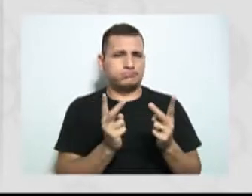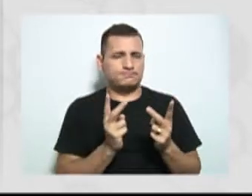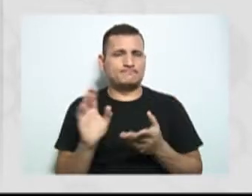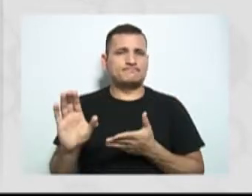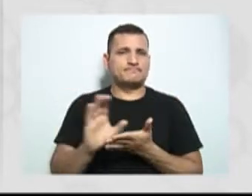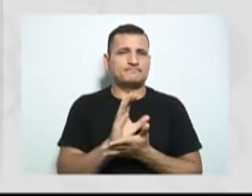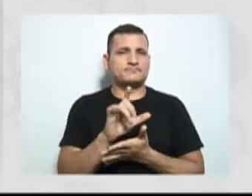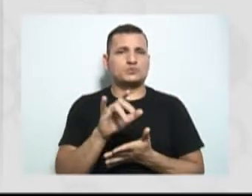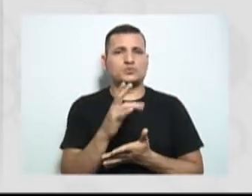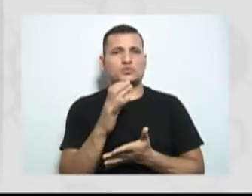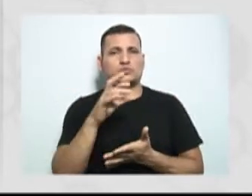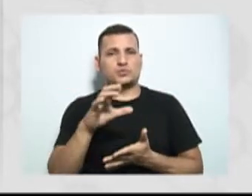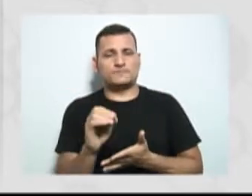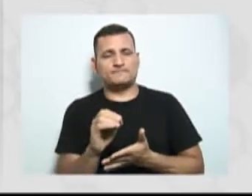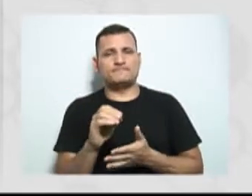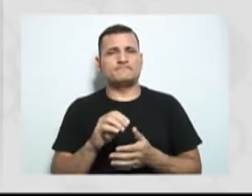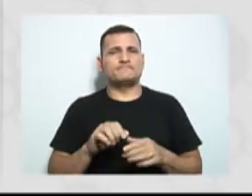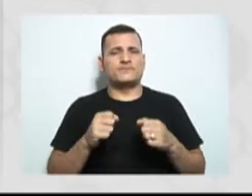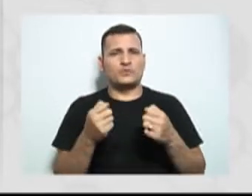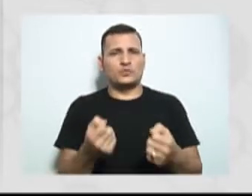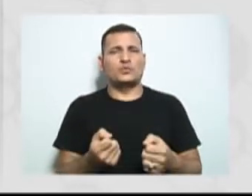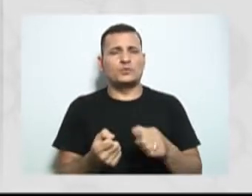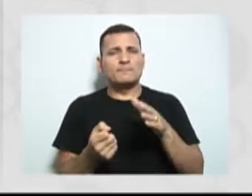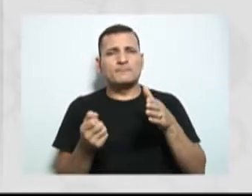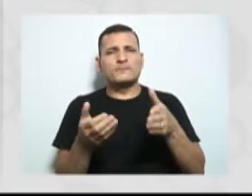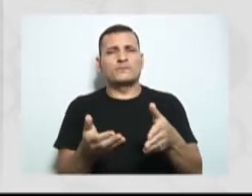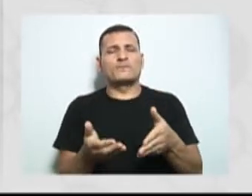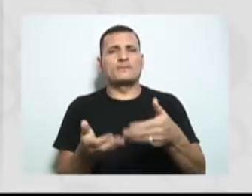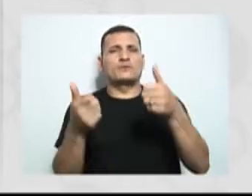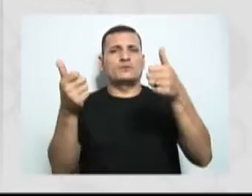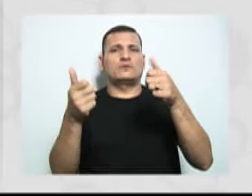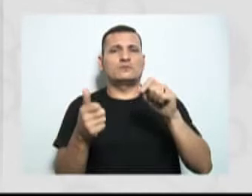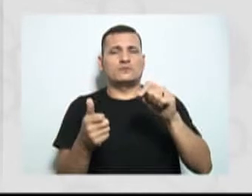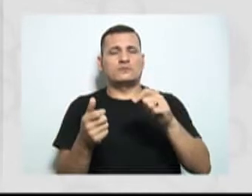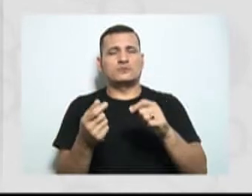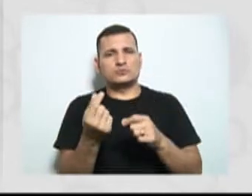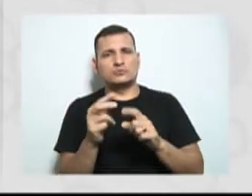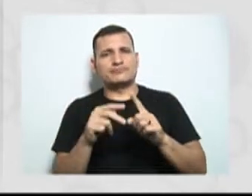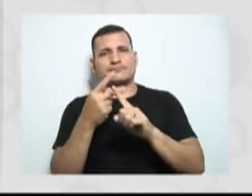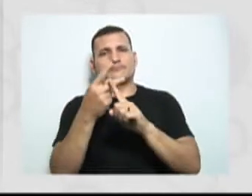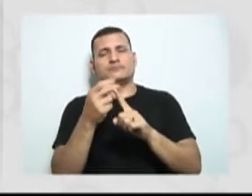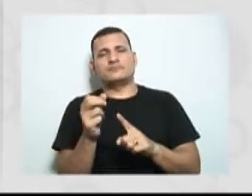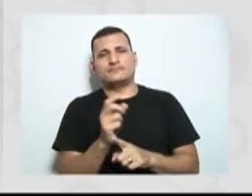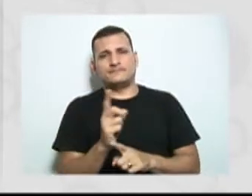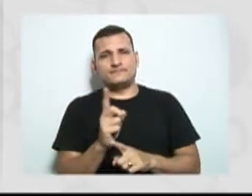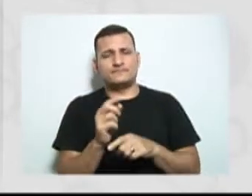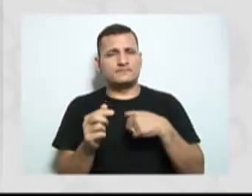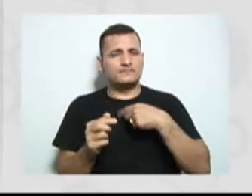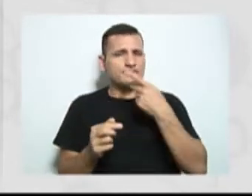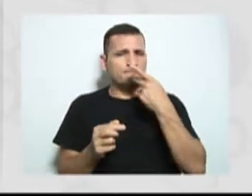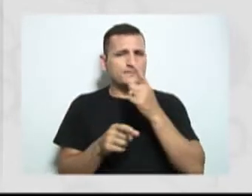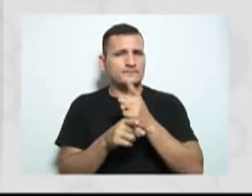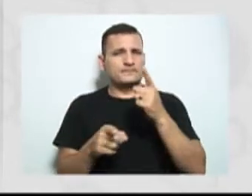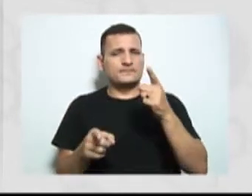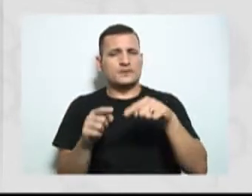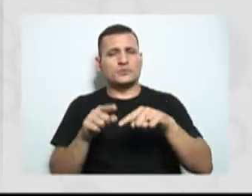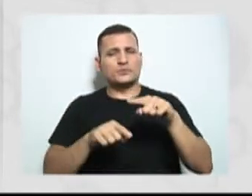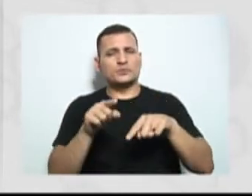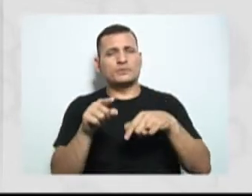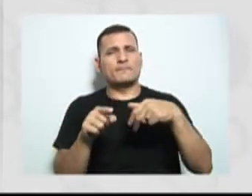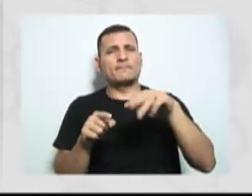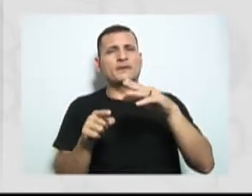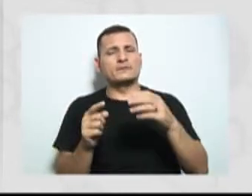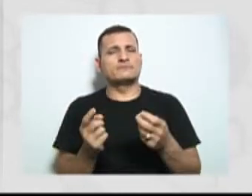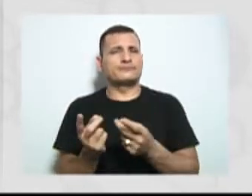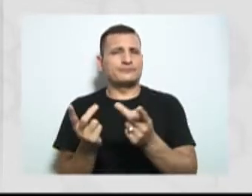dirigir os esforços de produção e venda para a melhoria da rentabilidade ou não. Quando eu falo identificar os produtos mais rentáveis, eu estou querendo